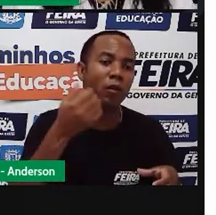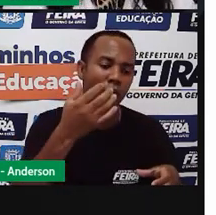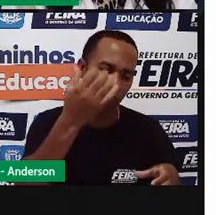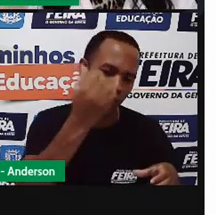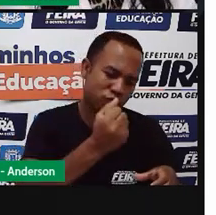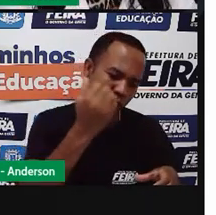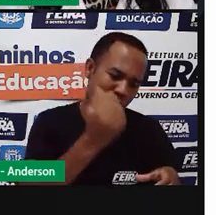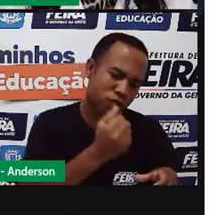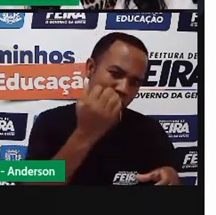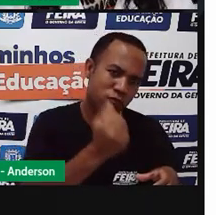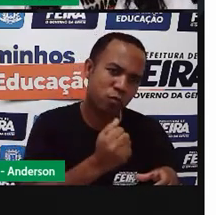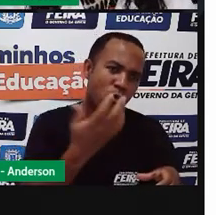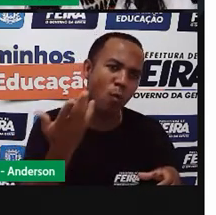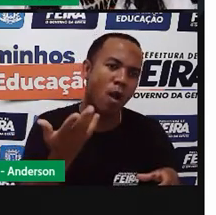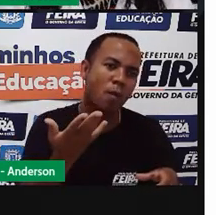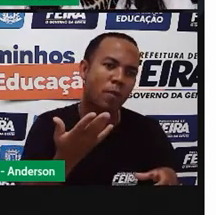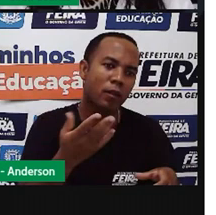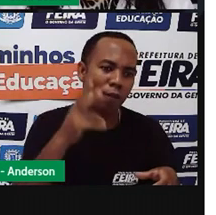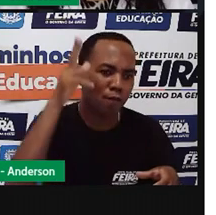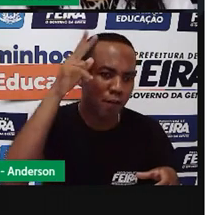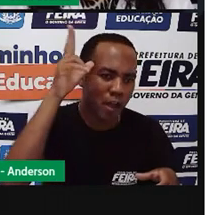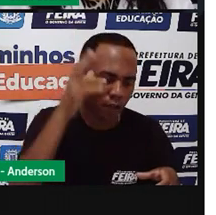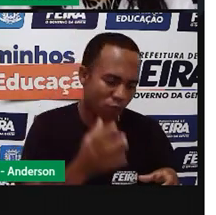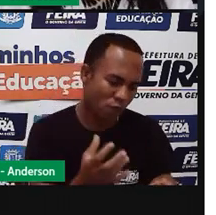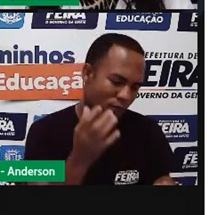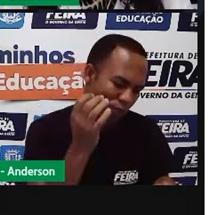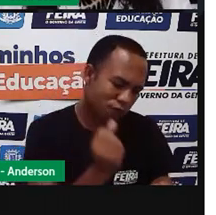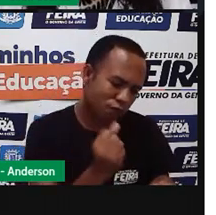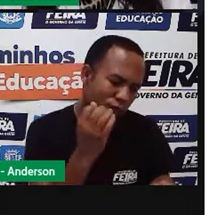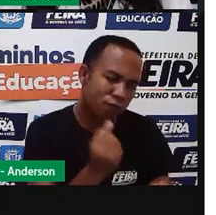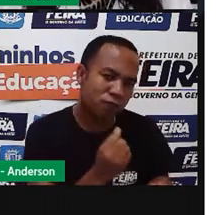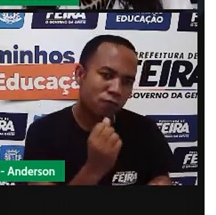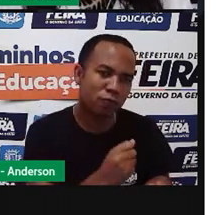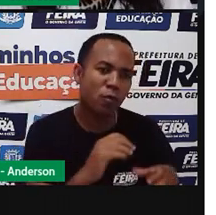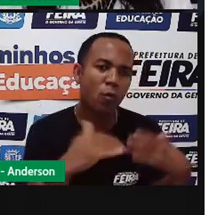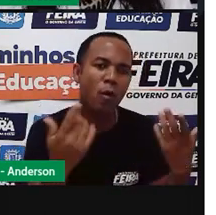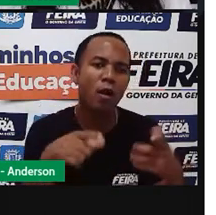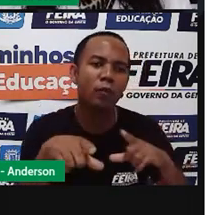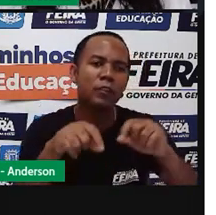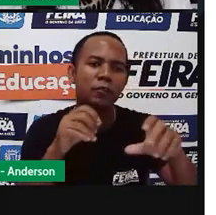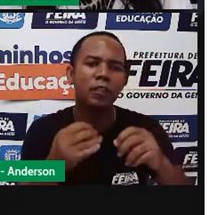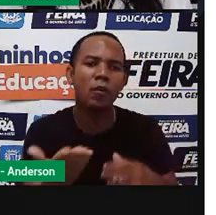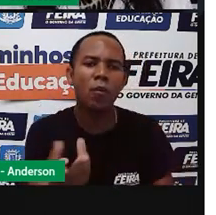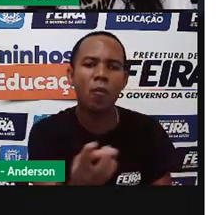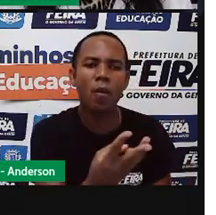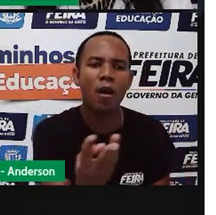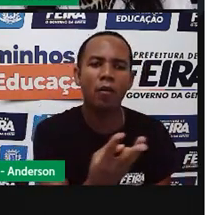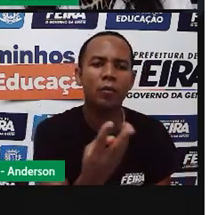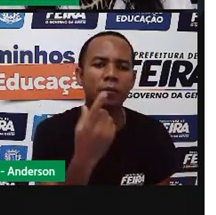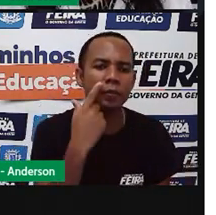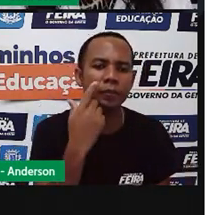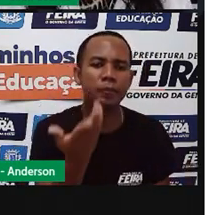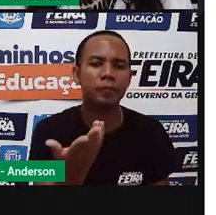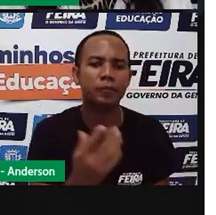deve colocar o leite? Qual desses baldes é o escolhido?